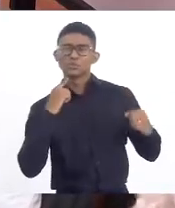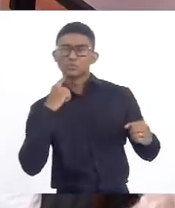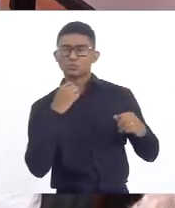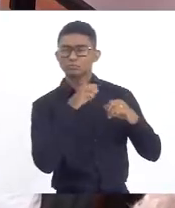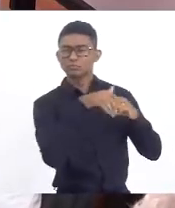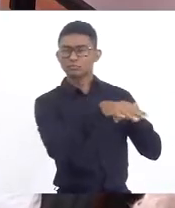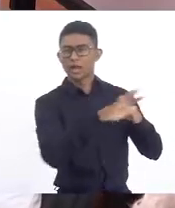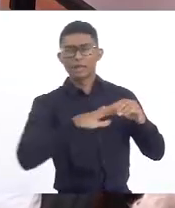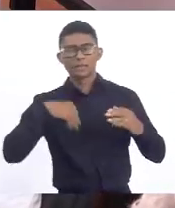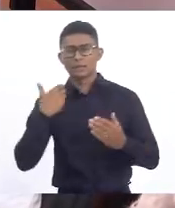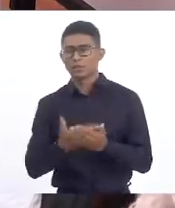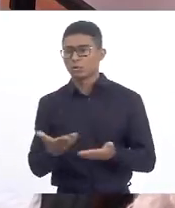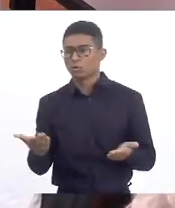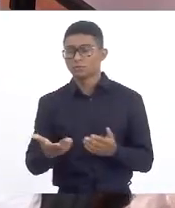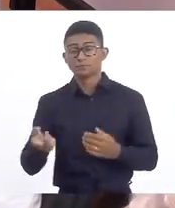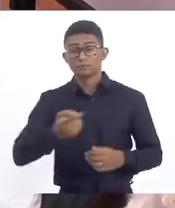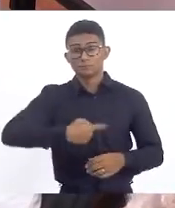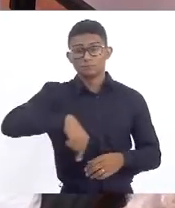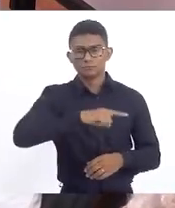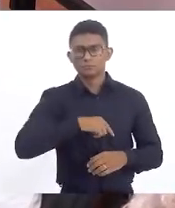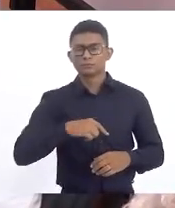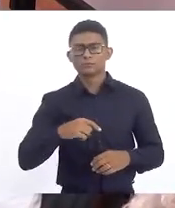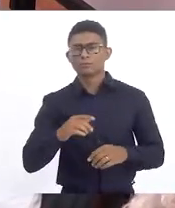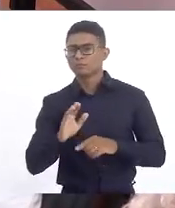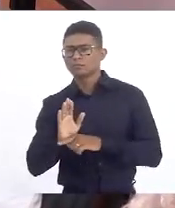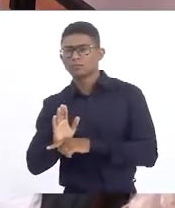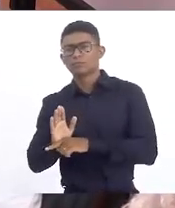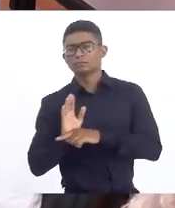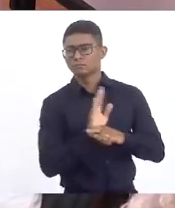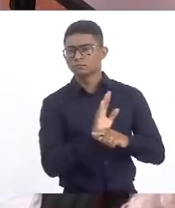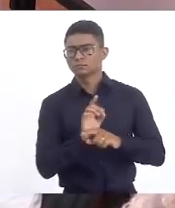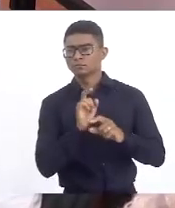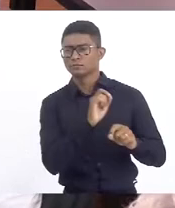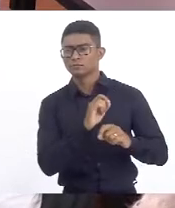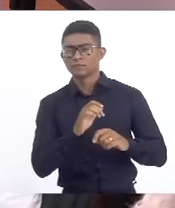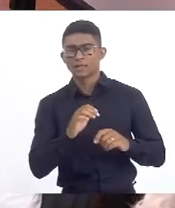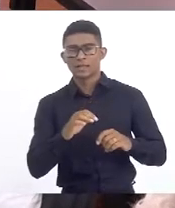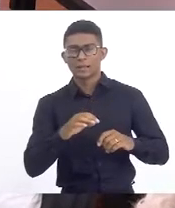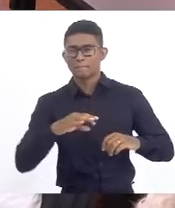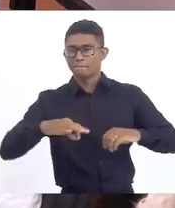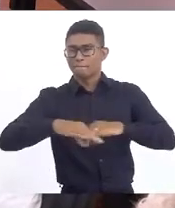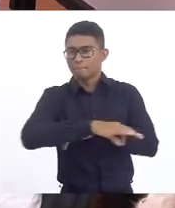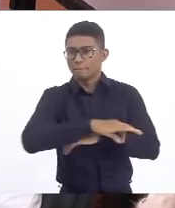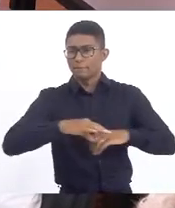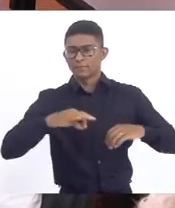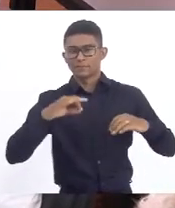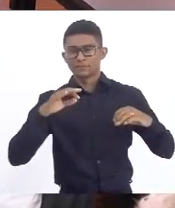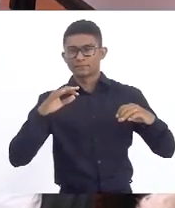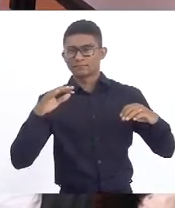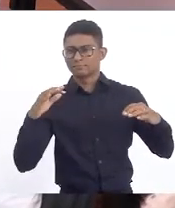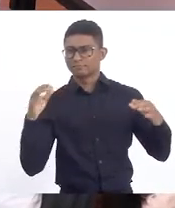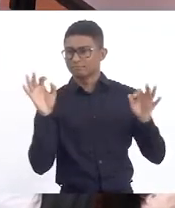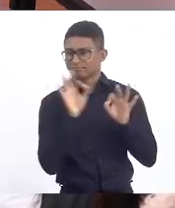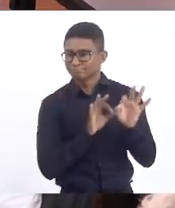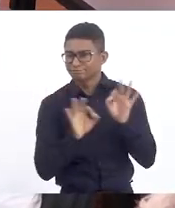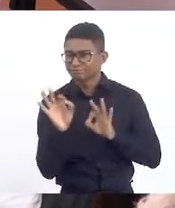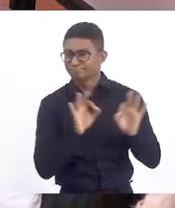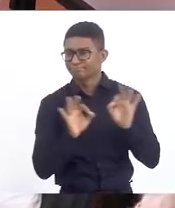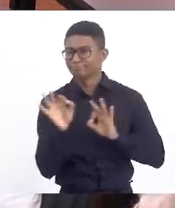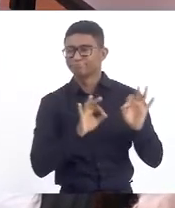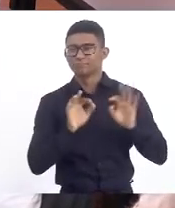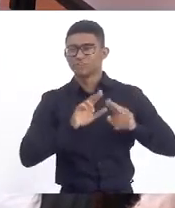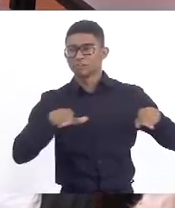ajudamos a construir boa parte do que temos hoje de planta de participação social. O Comitê da Baía de Guanabara fomos uma